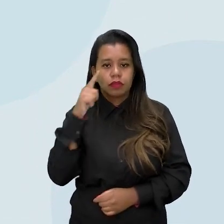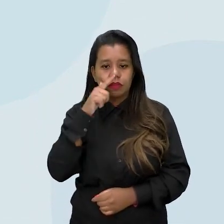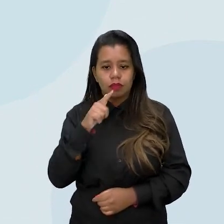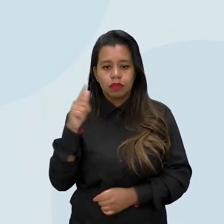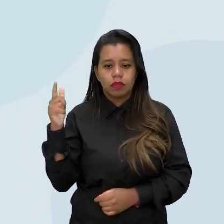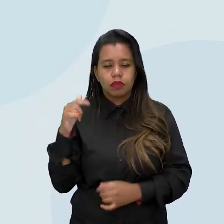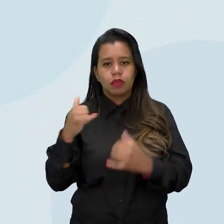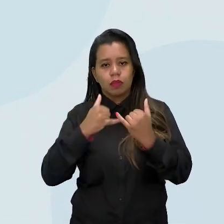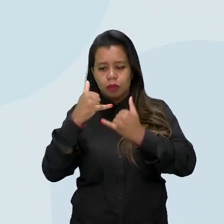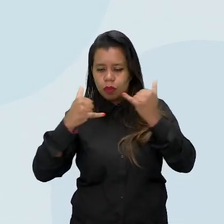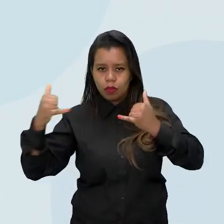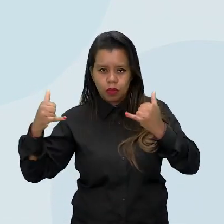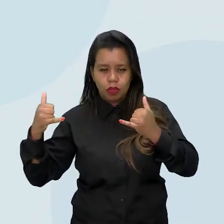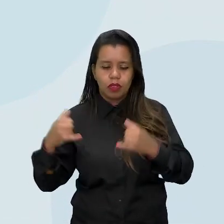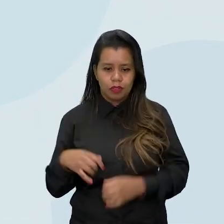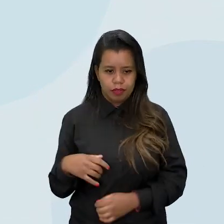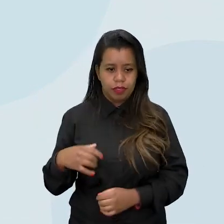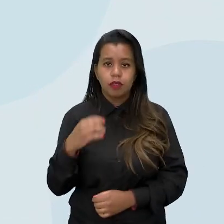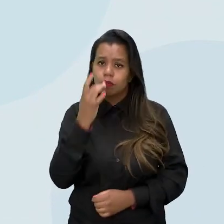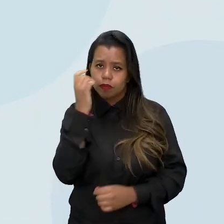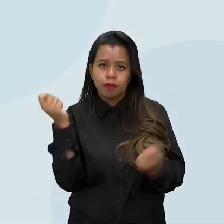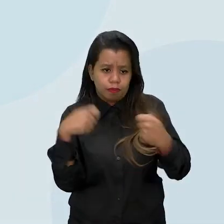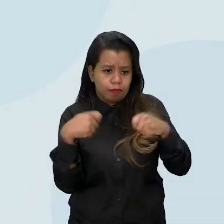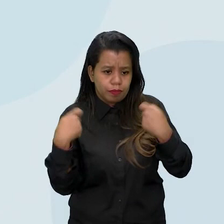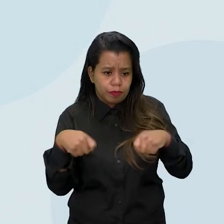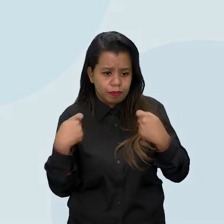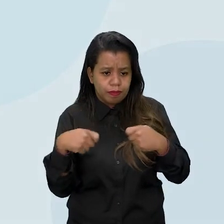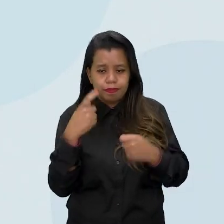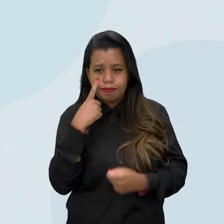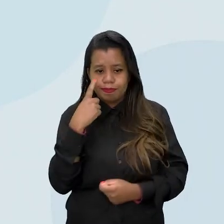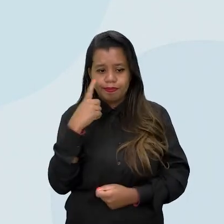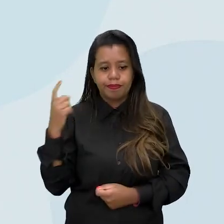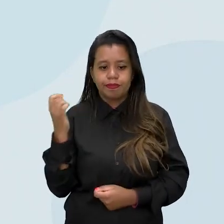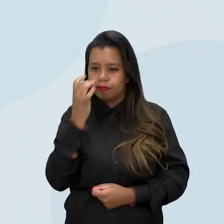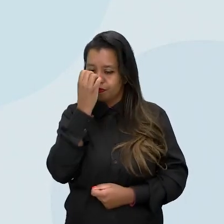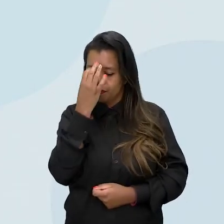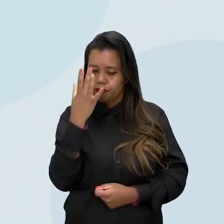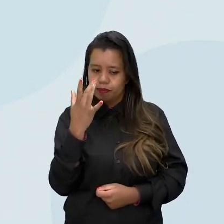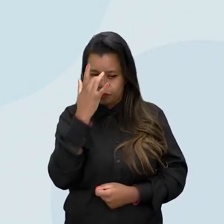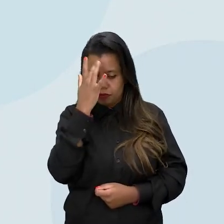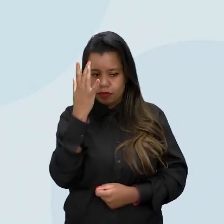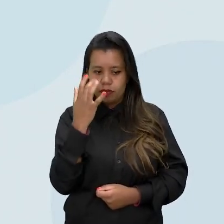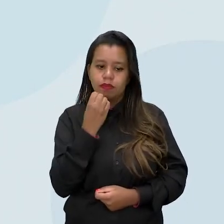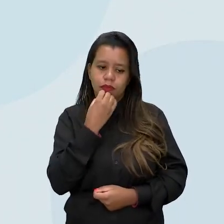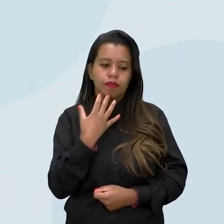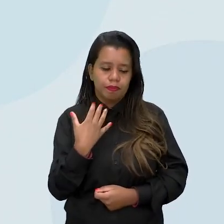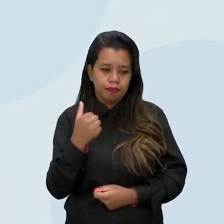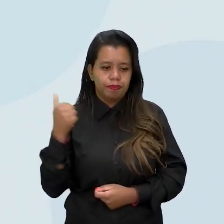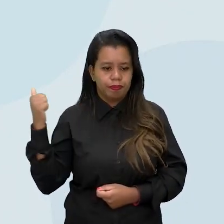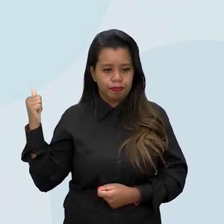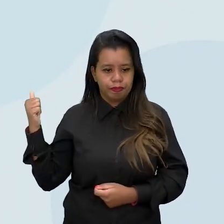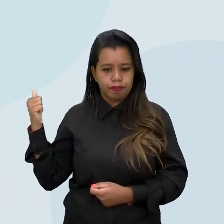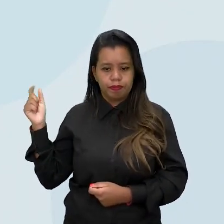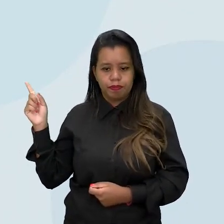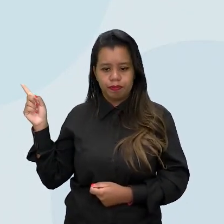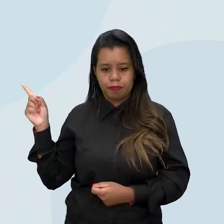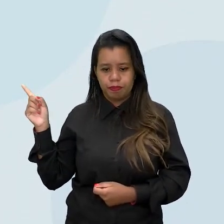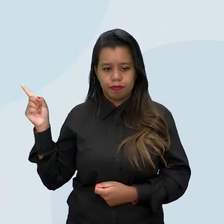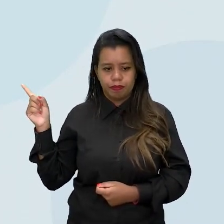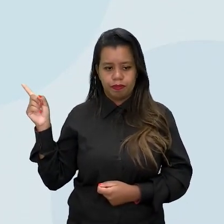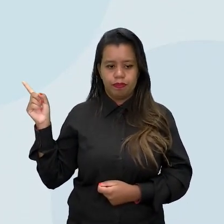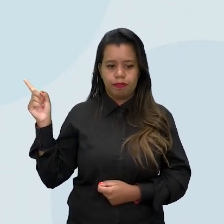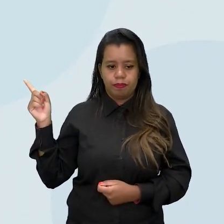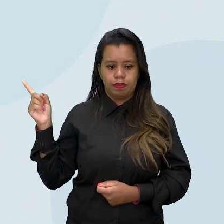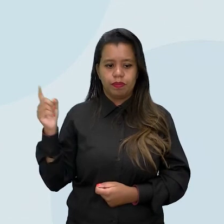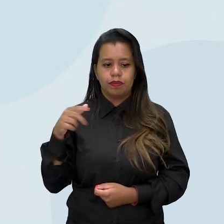trabalho útil. E aí a gente pode dizer, né? Deixa eu apagar aqui. Que a potência é a quantidade de energia, por essa fórmula,